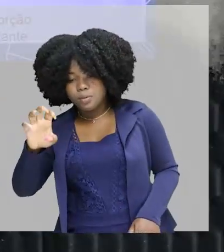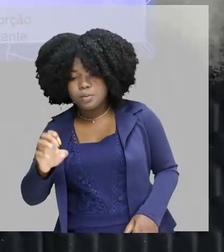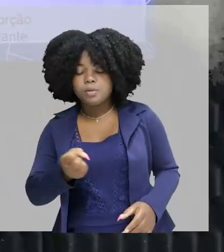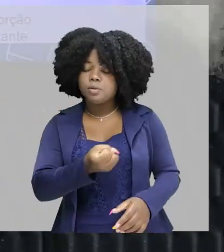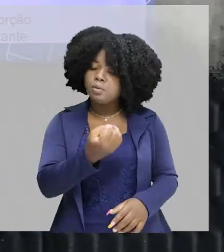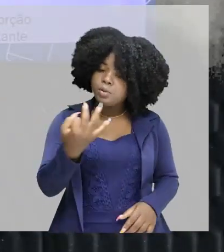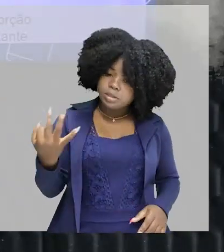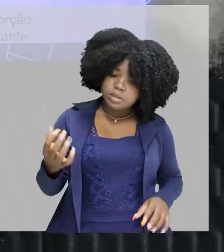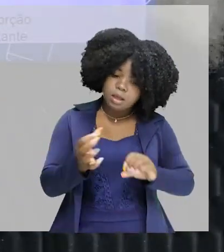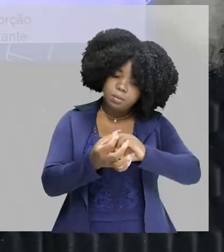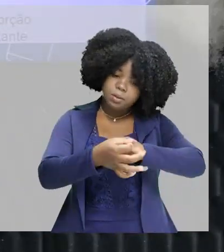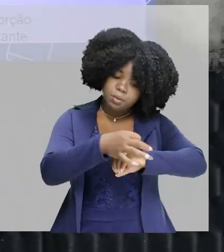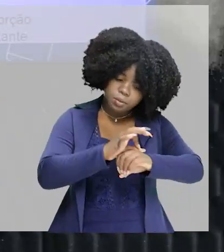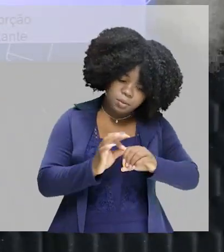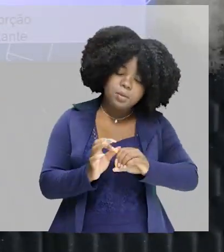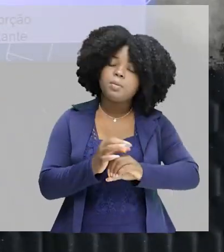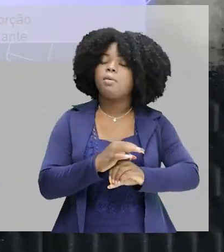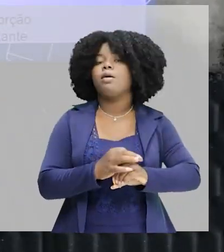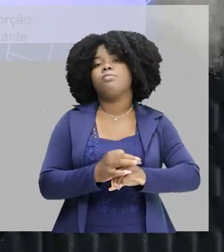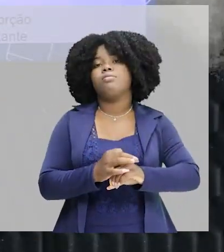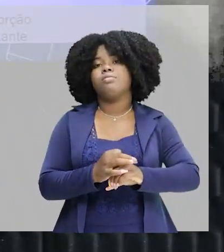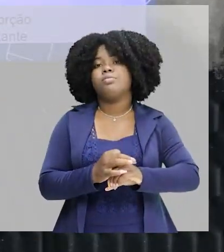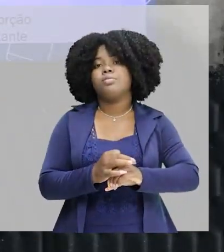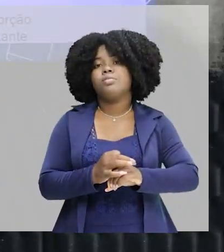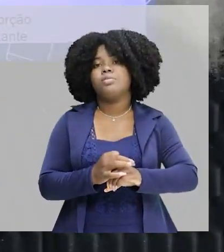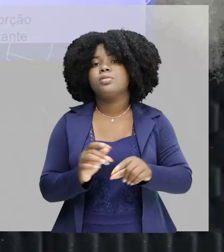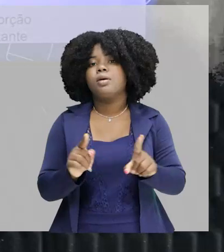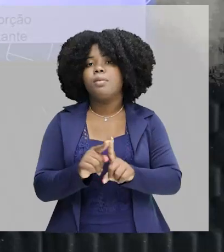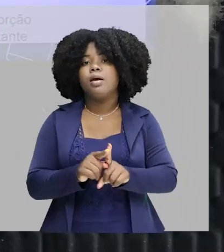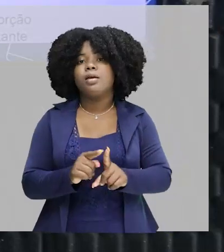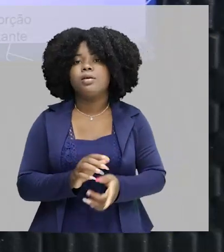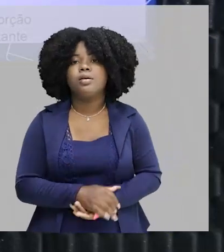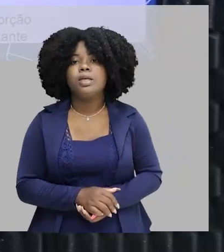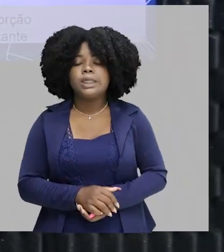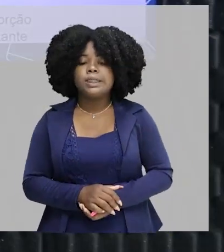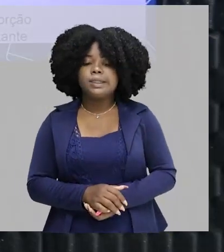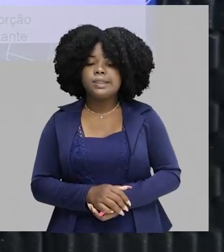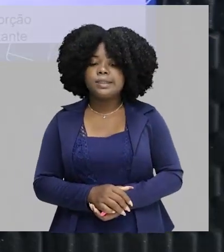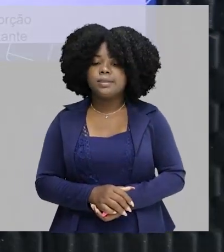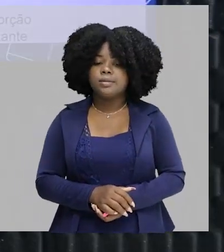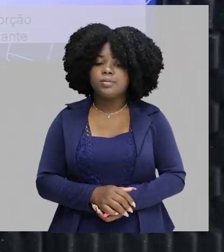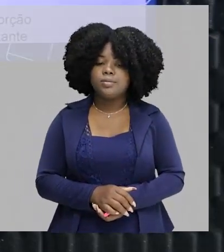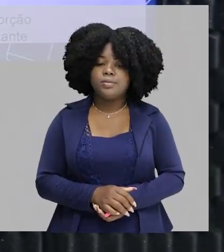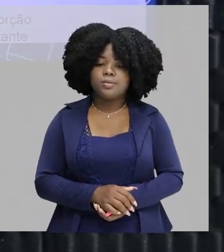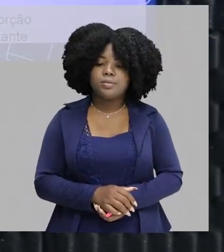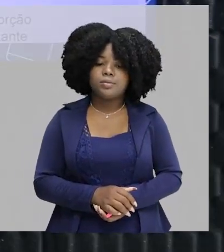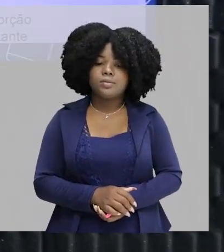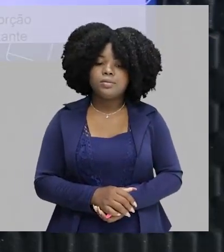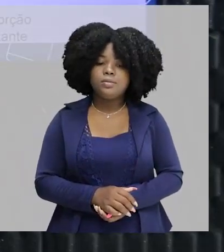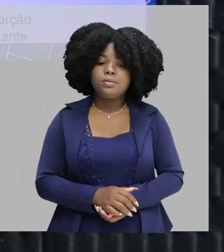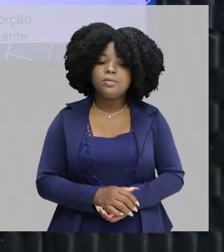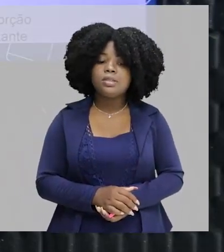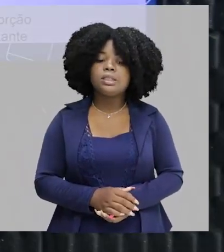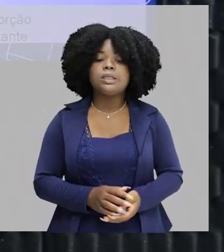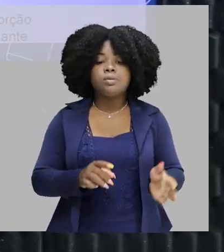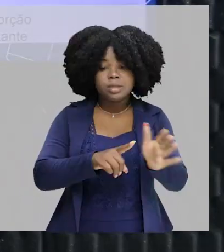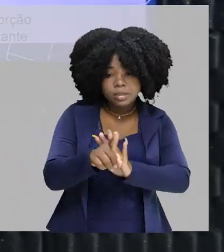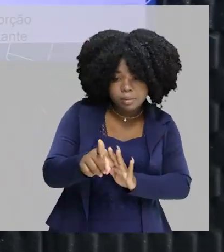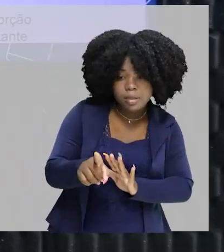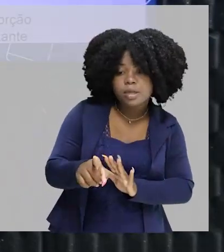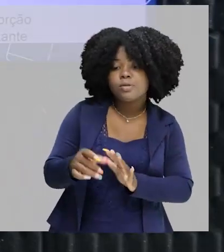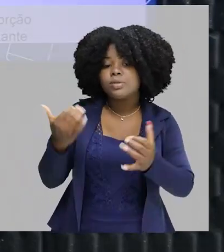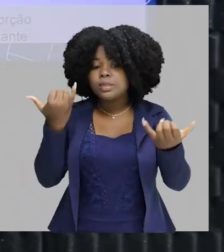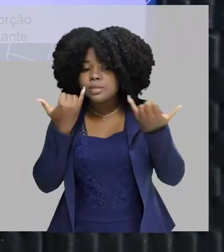de partículas, de moléculas, de átomos, certo? Nessa situação, neste problema,